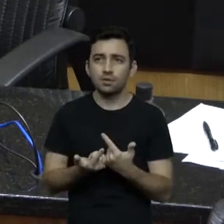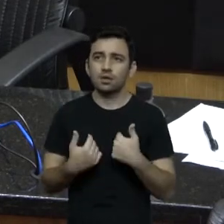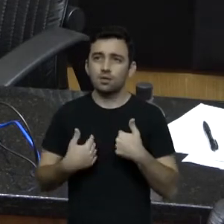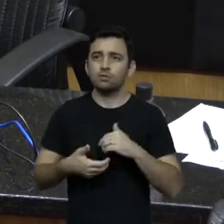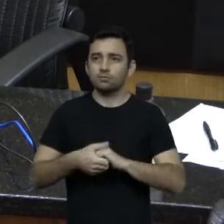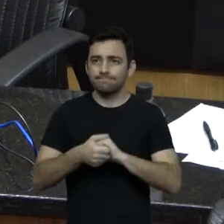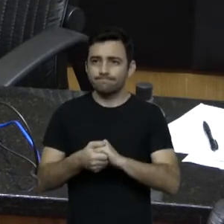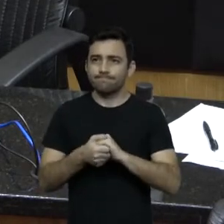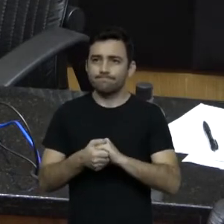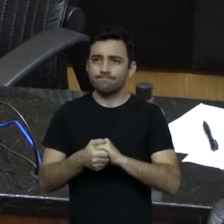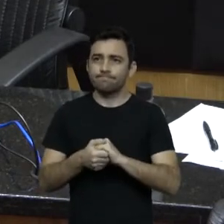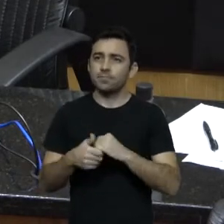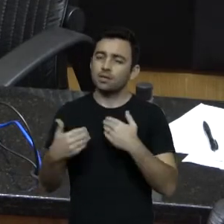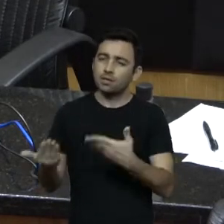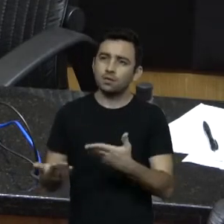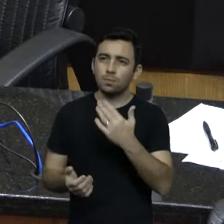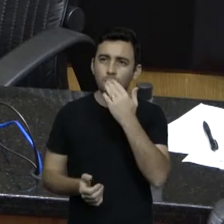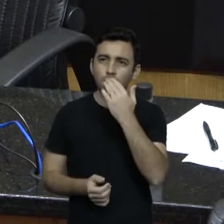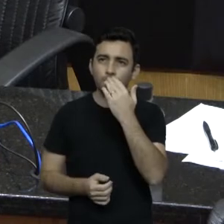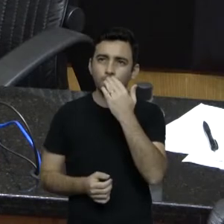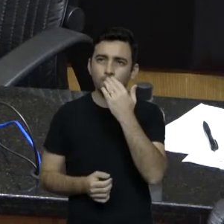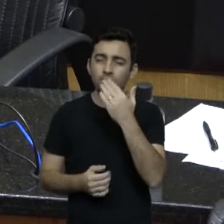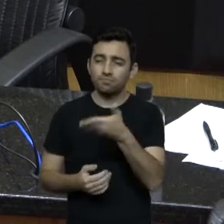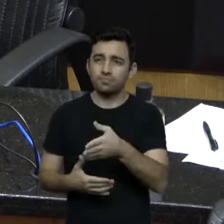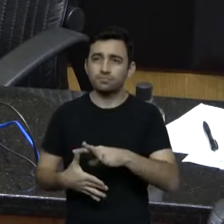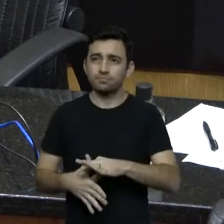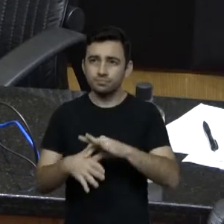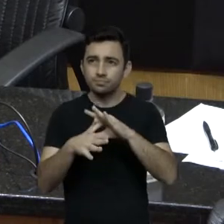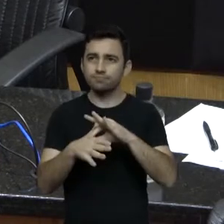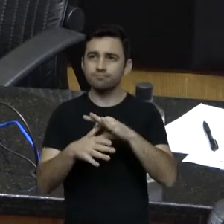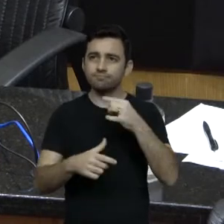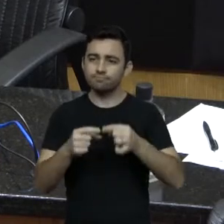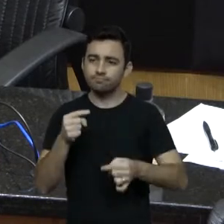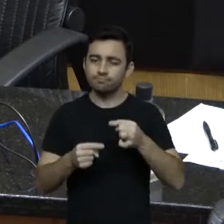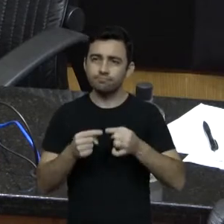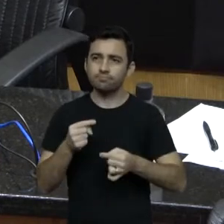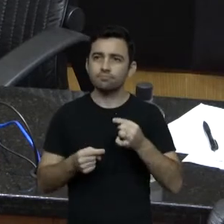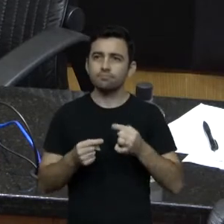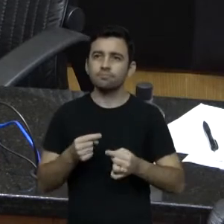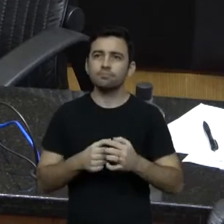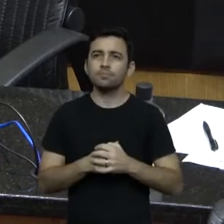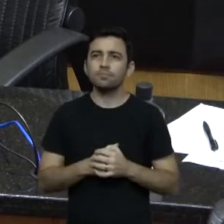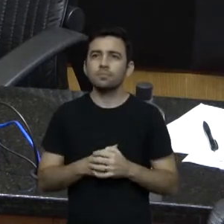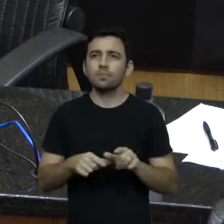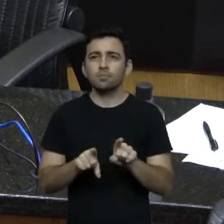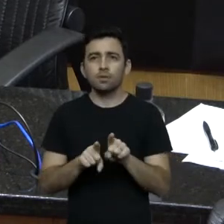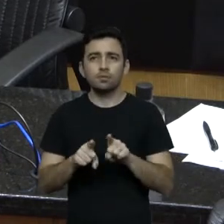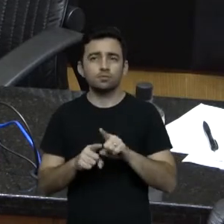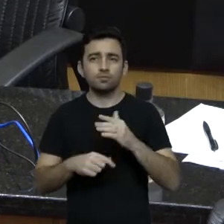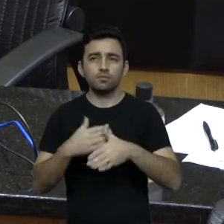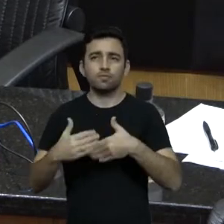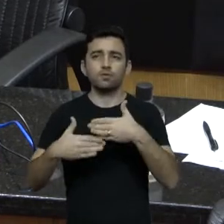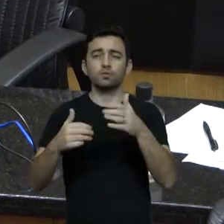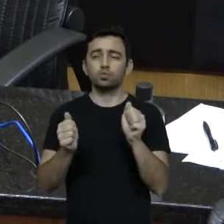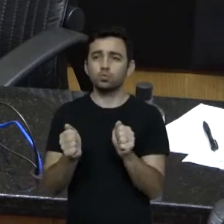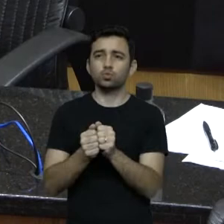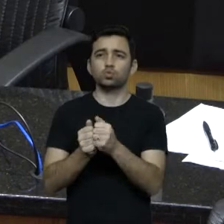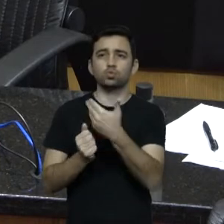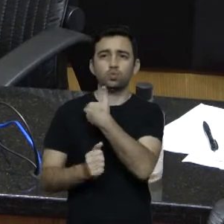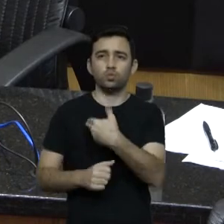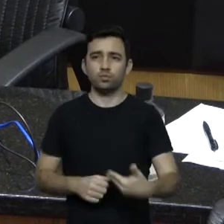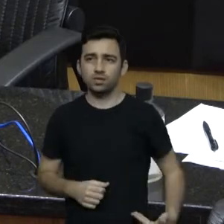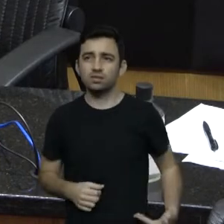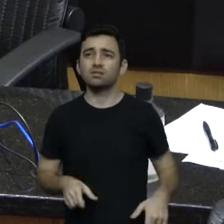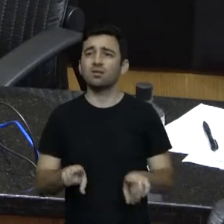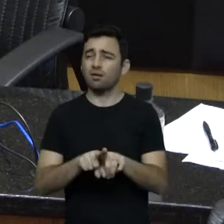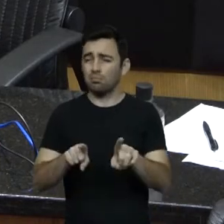cumprimentar o deputado Moacir sopelsa que liderou esse debate e construímos junto com o governo que